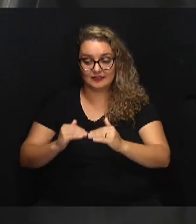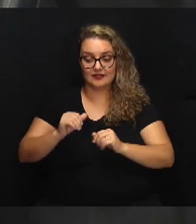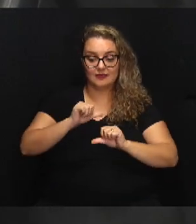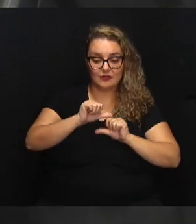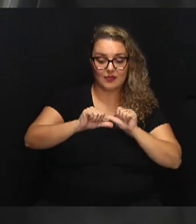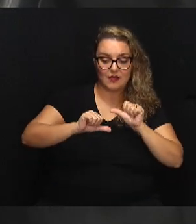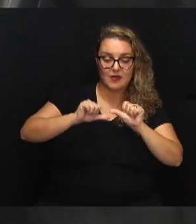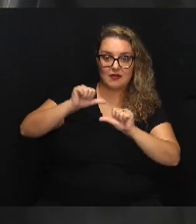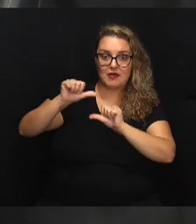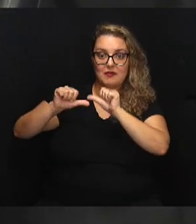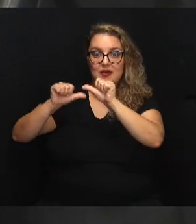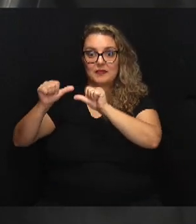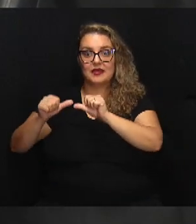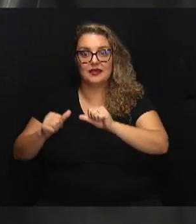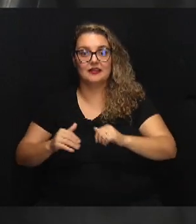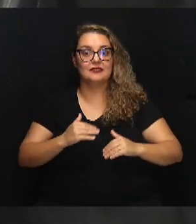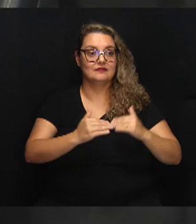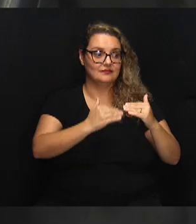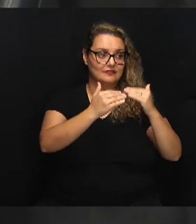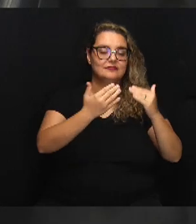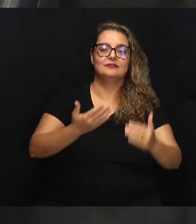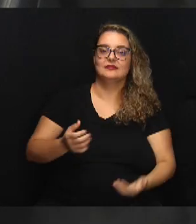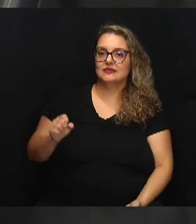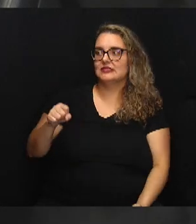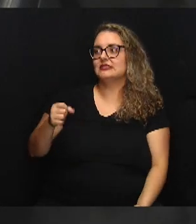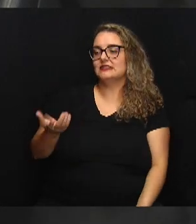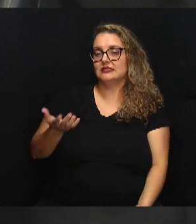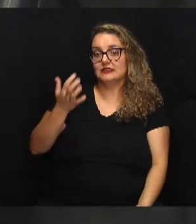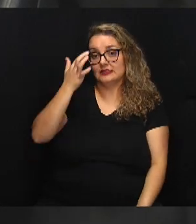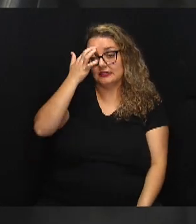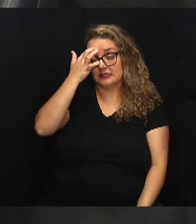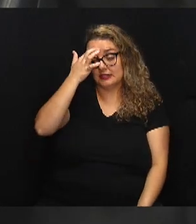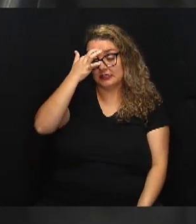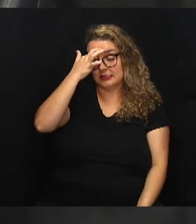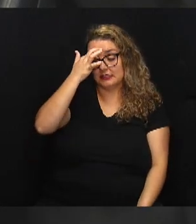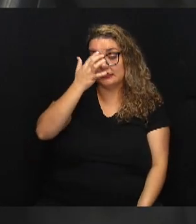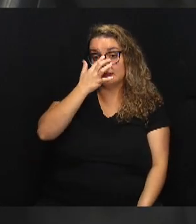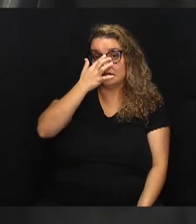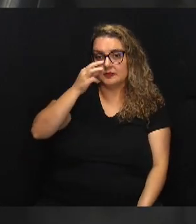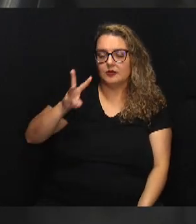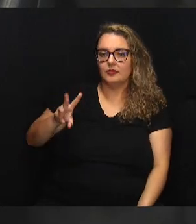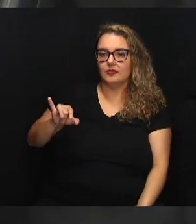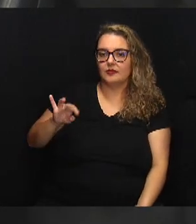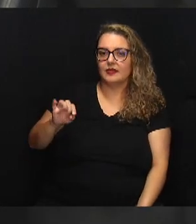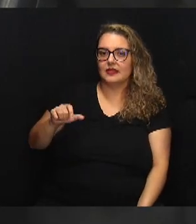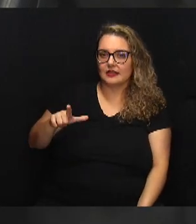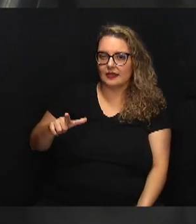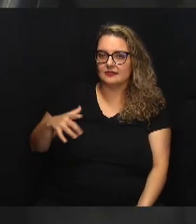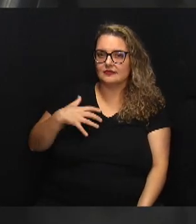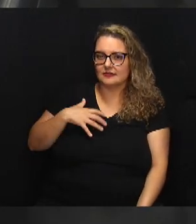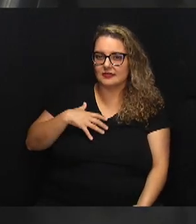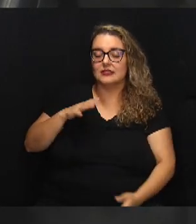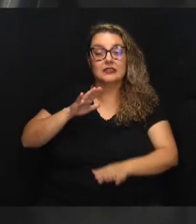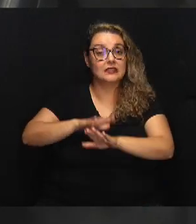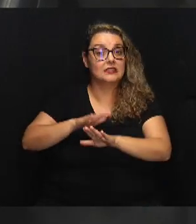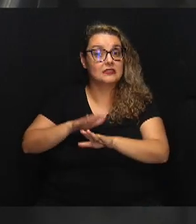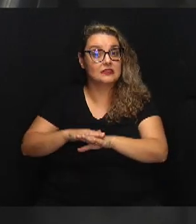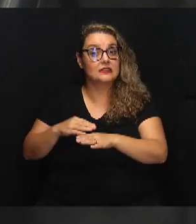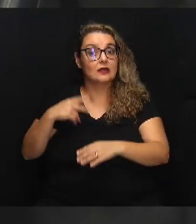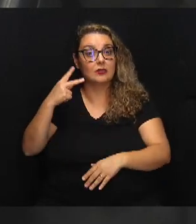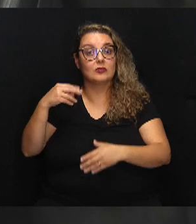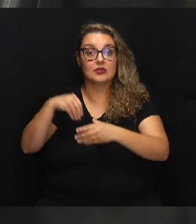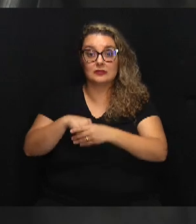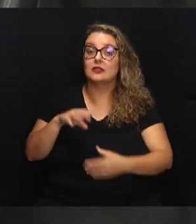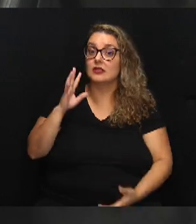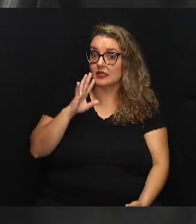criando asas, né? Vão. E assim, o Vital tem muito dessa coisa também da ação política, é muito